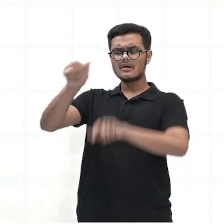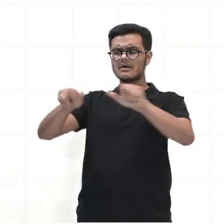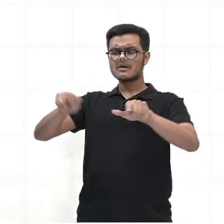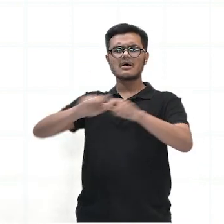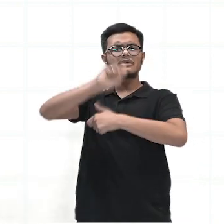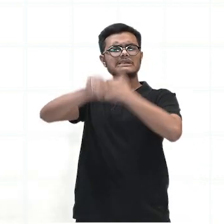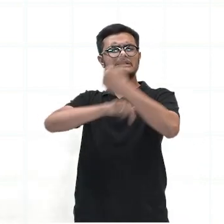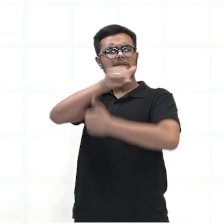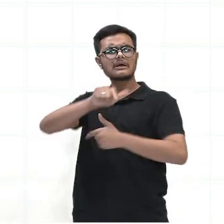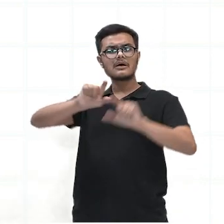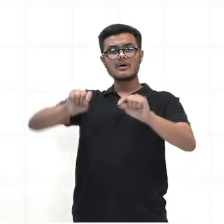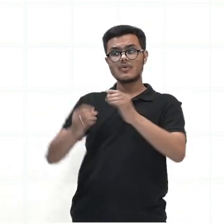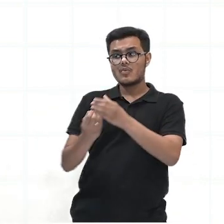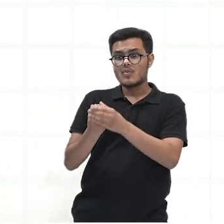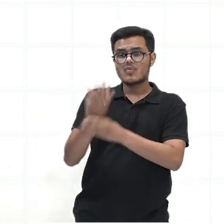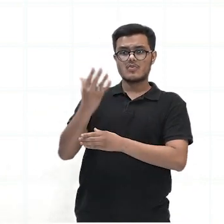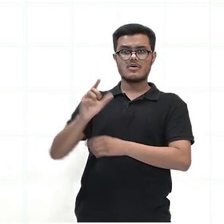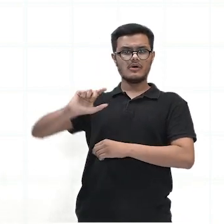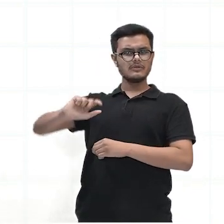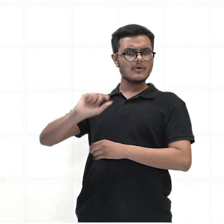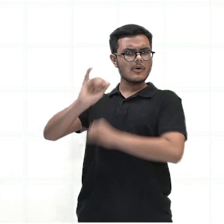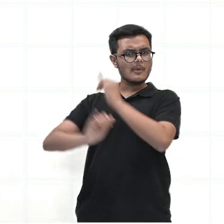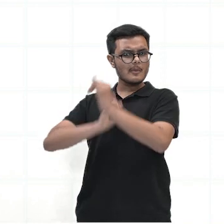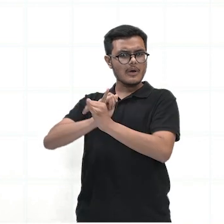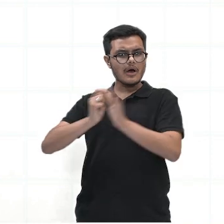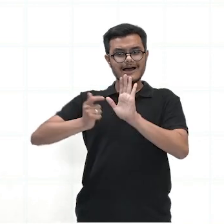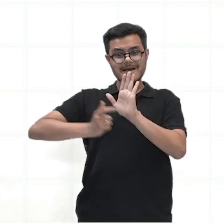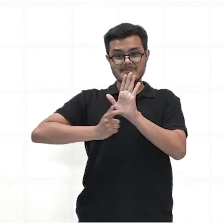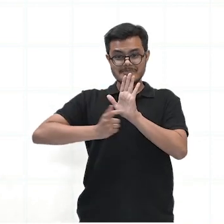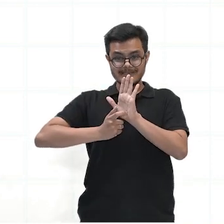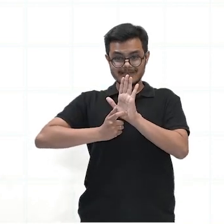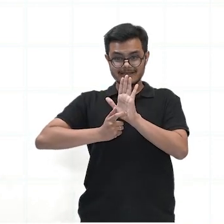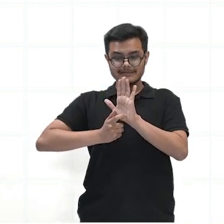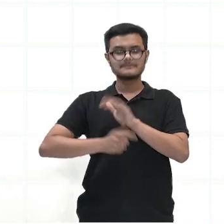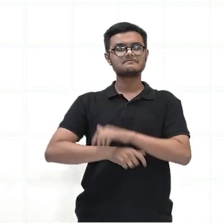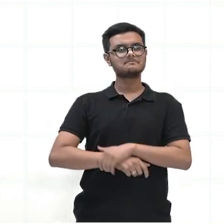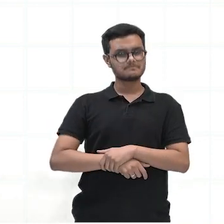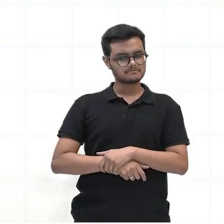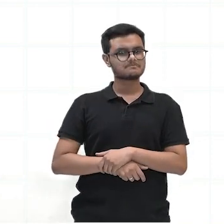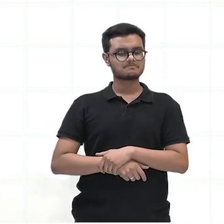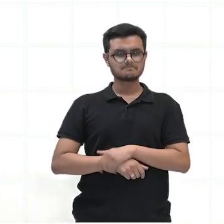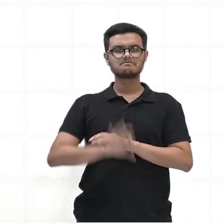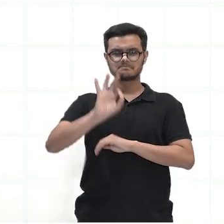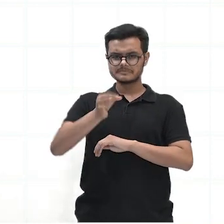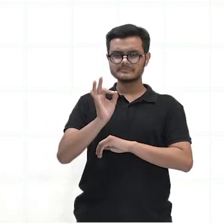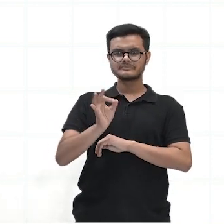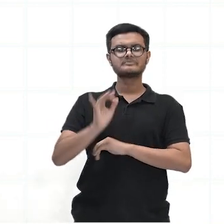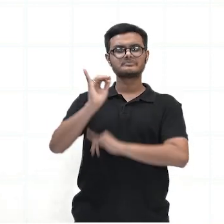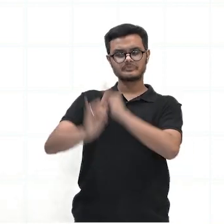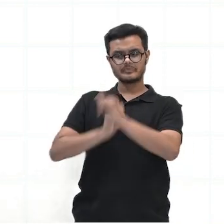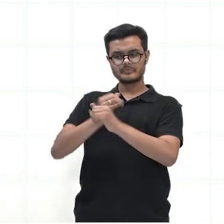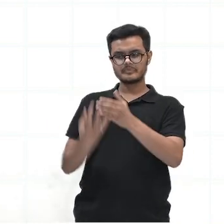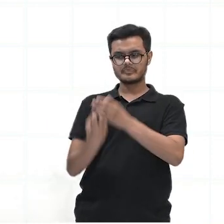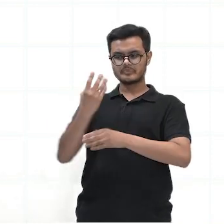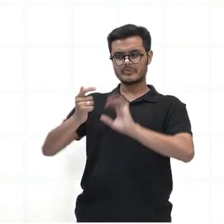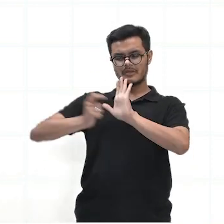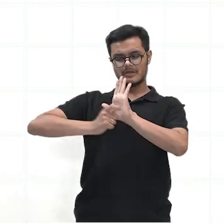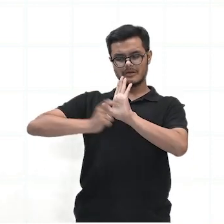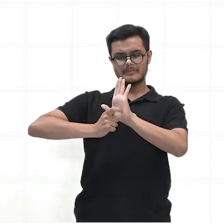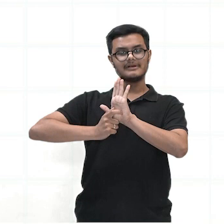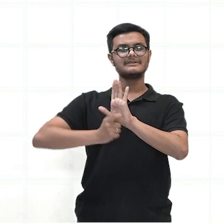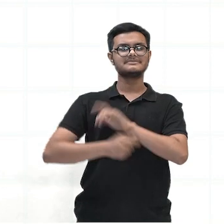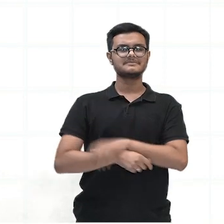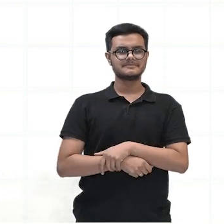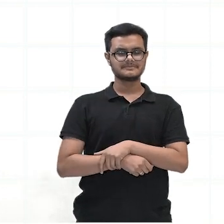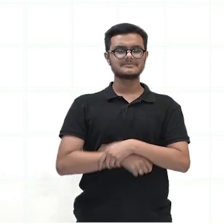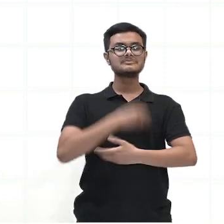desenvolvendo o quê? A new internet platform. Estavam desenvolvendo uma nova plataforma de internet. Eles